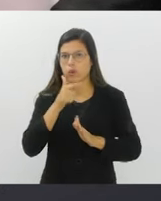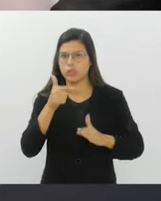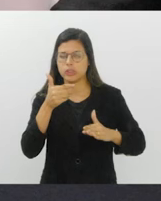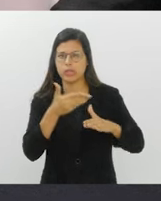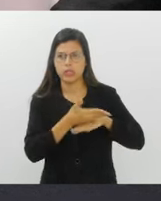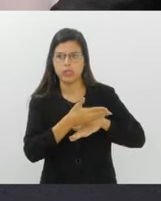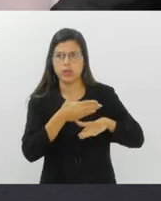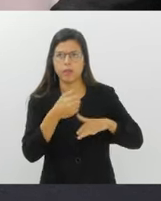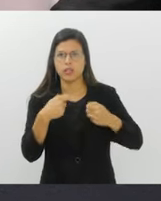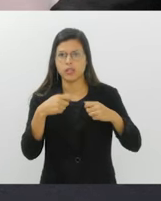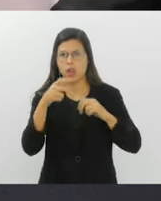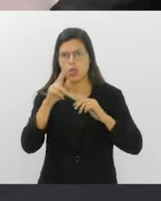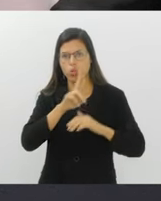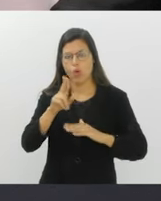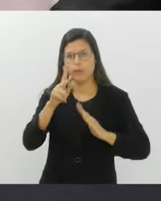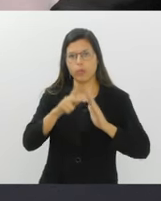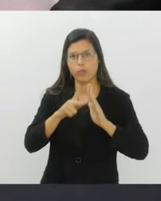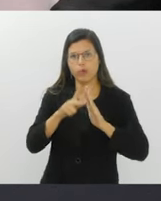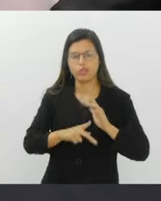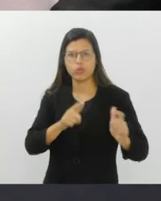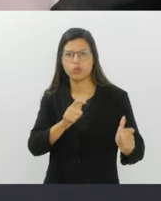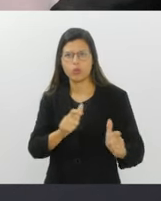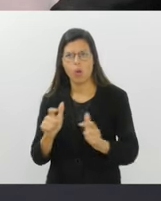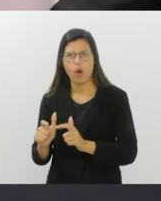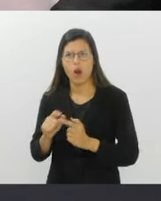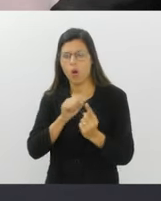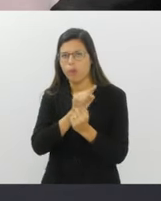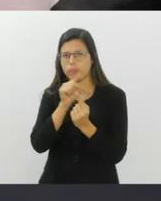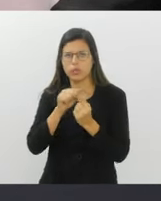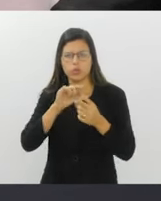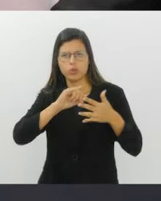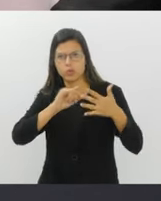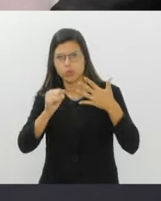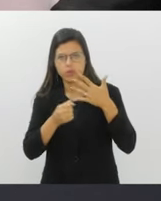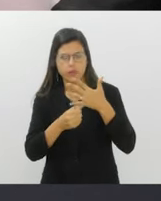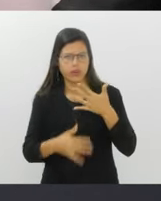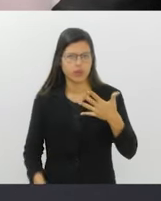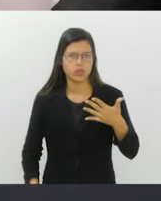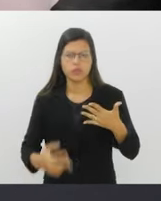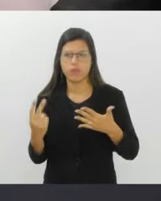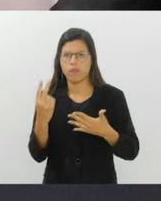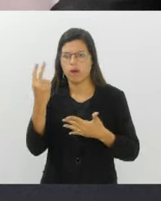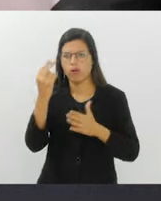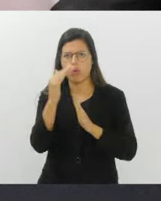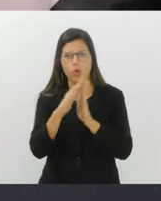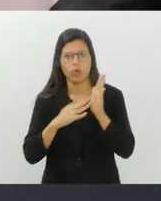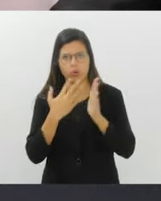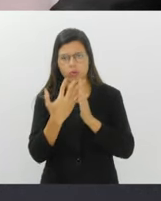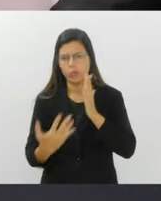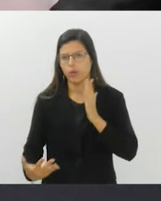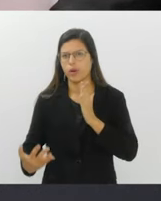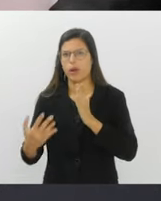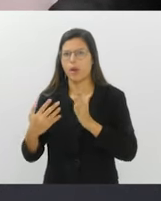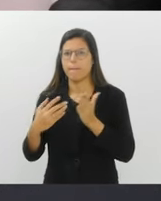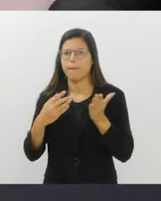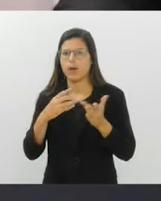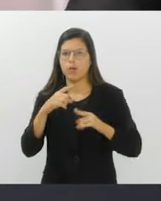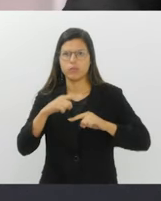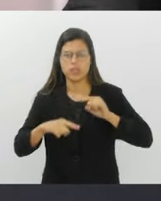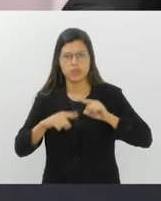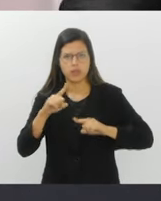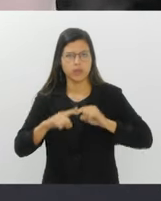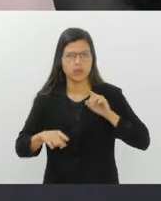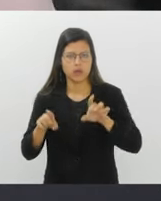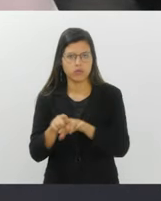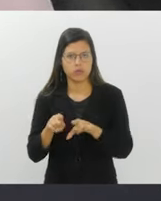do projeto, região de execução, definição de escopo, objetivo, justificativa, valor, cronograma, fonte de recurso. Precisa definir forma